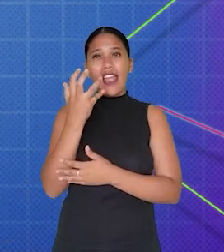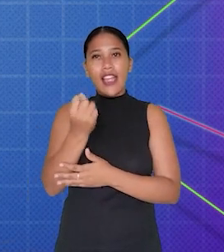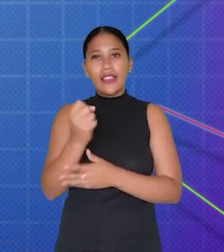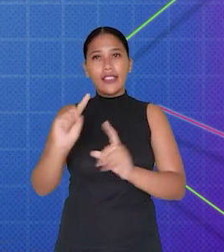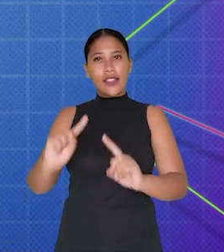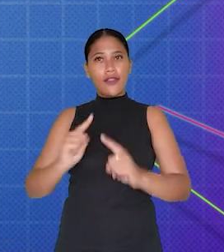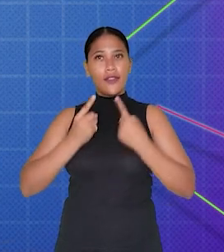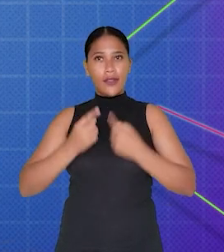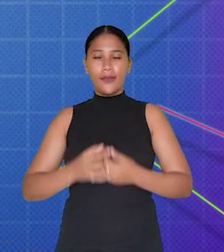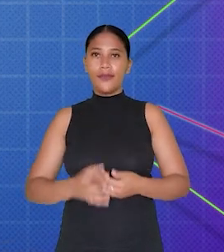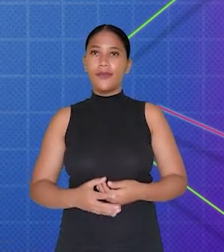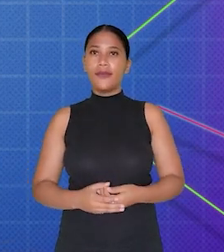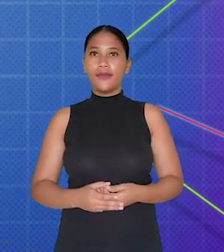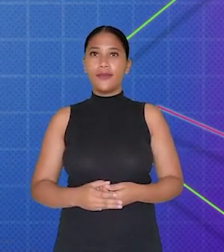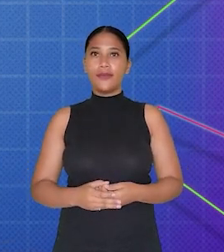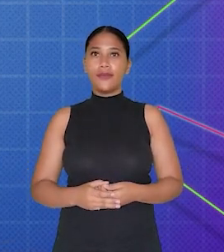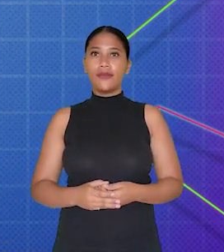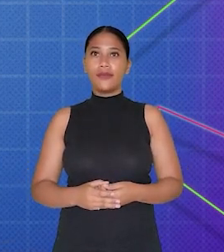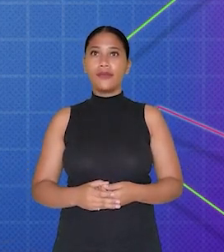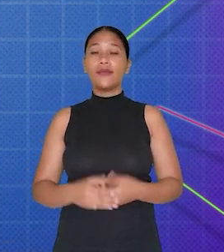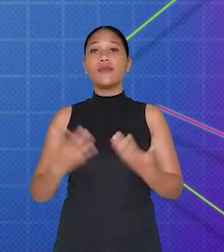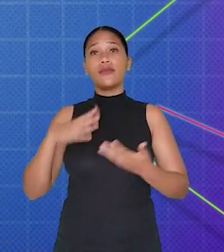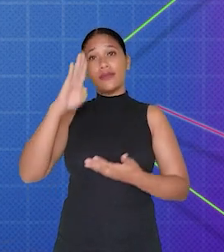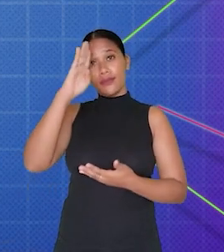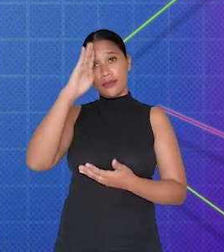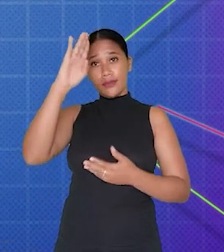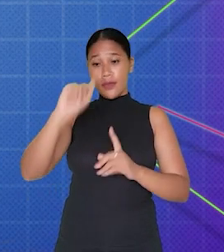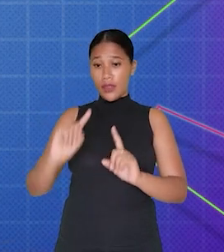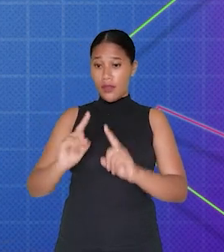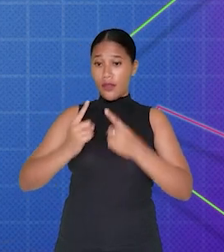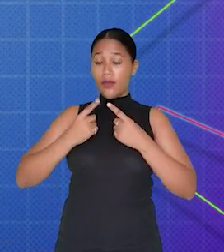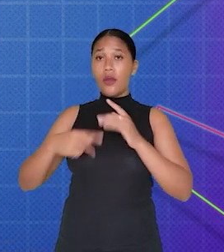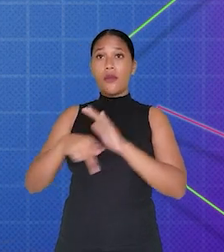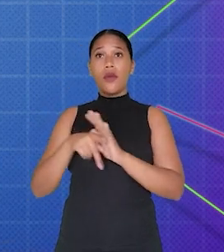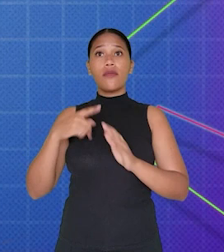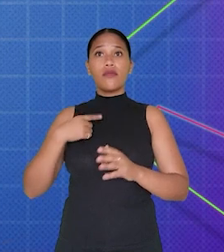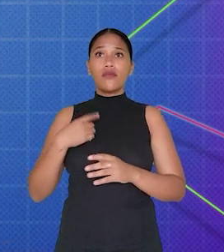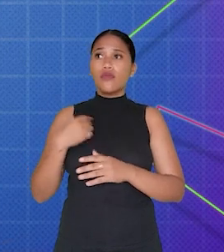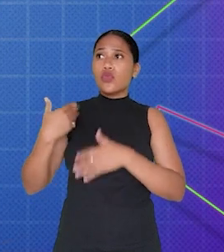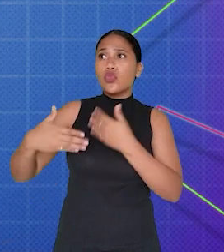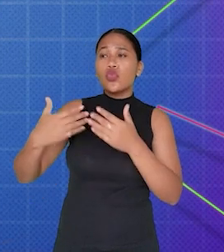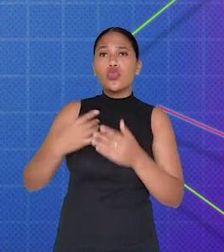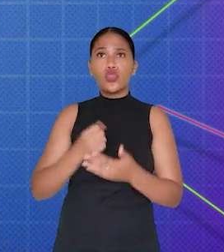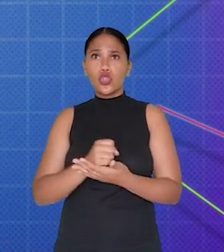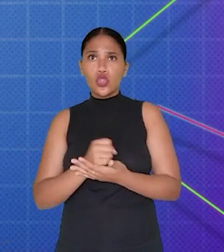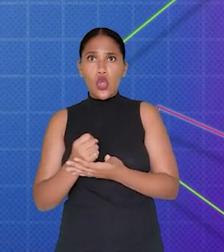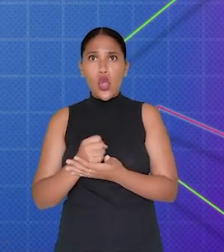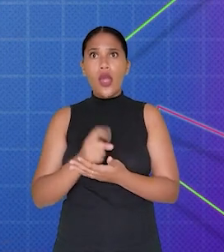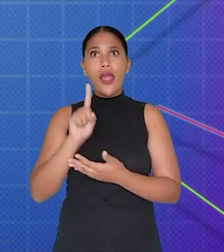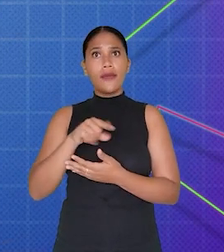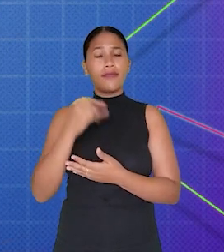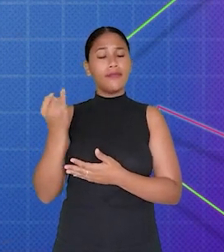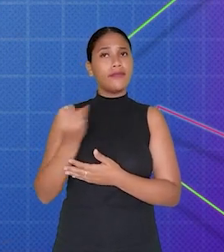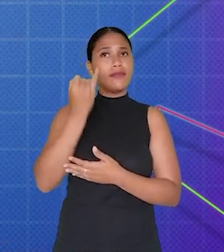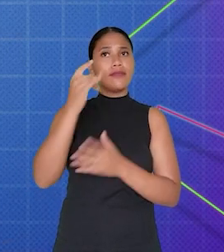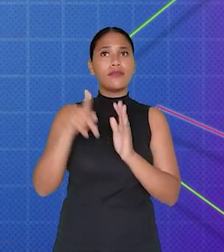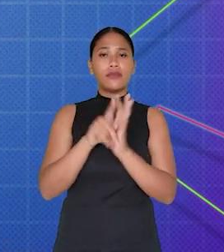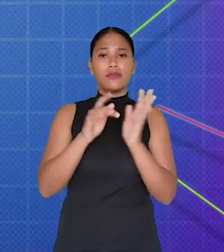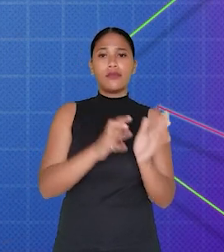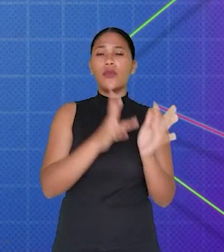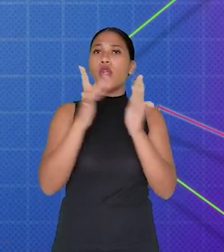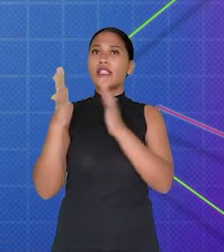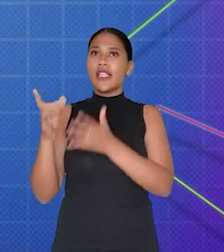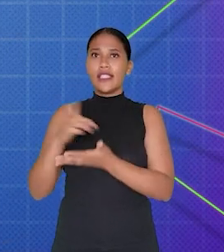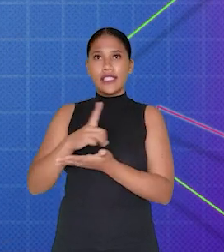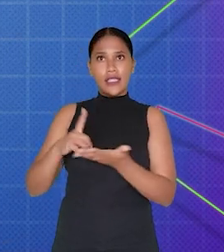forma atraente e desafiadora para o público-alvo. Definir os principais desafios que os jogadores enfrentarão durante o jogo é uma etapa crucial